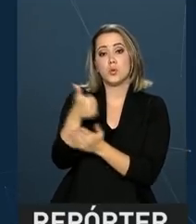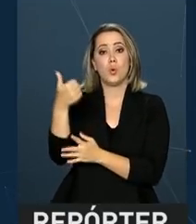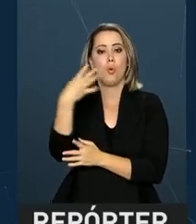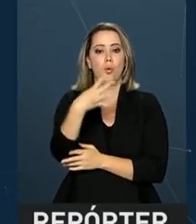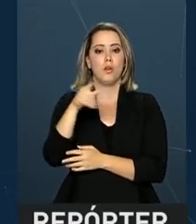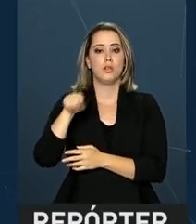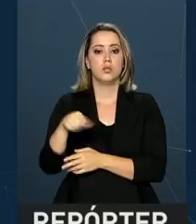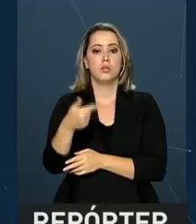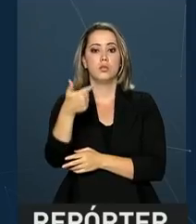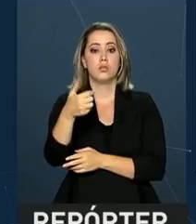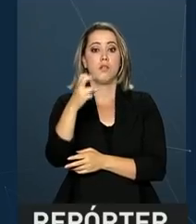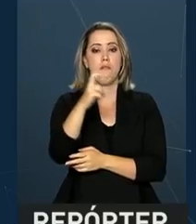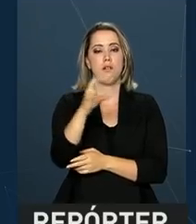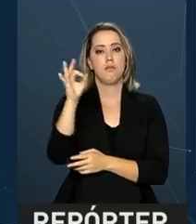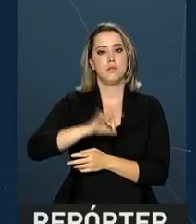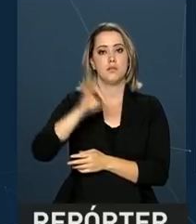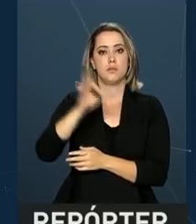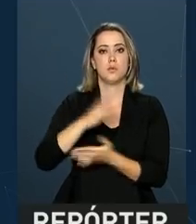14,25% para